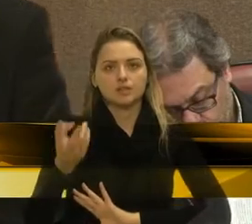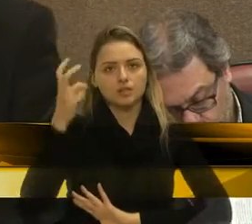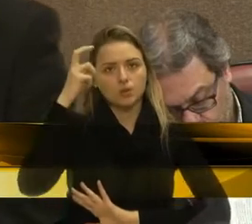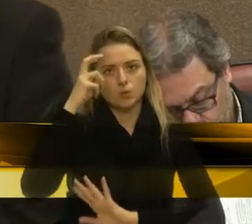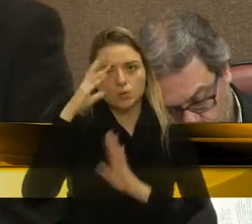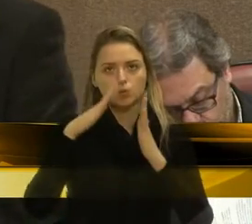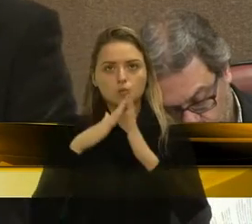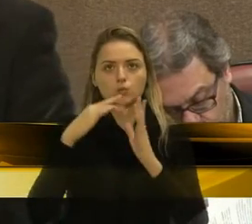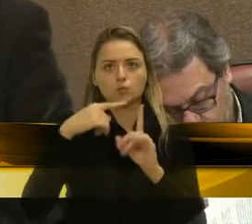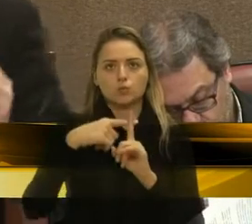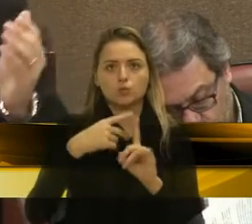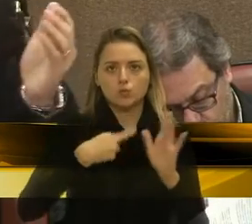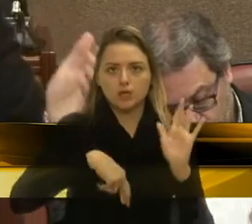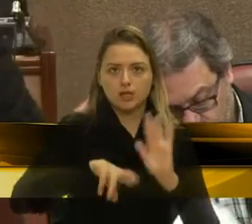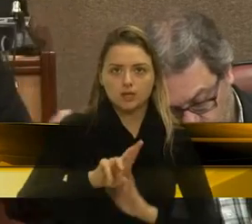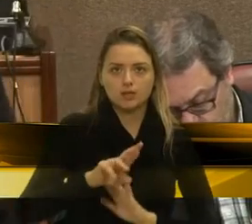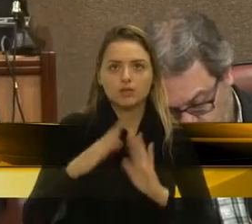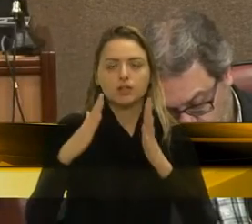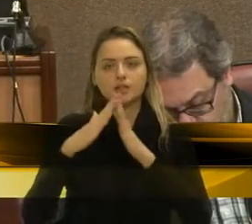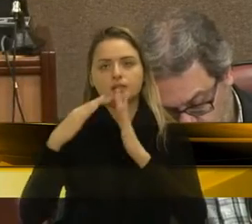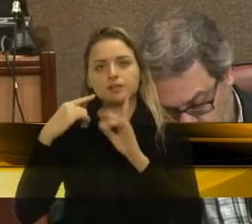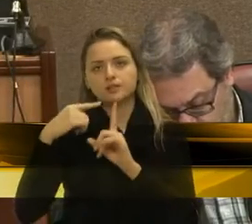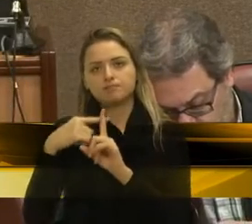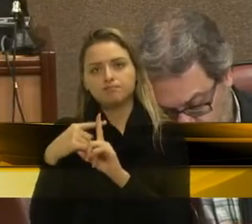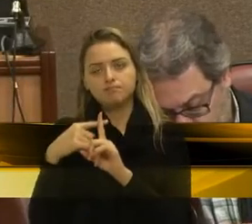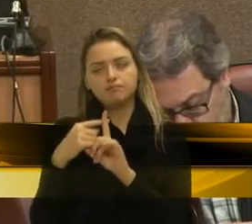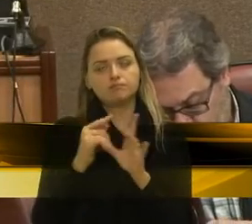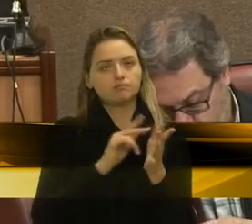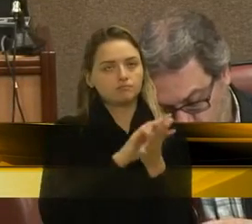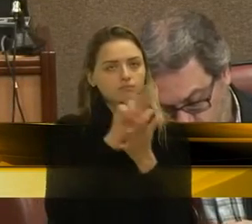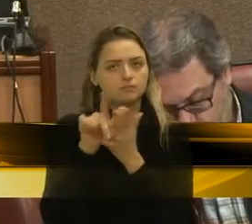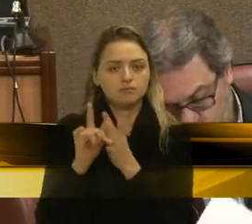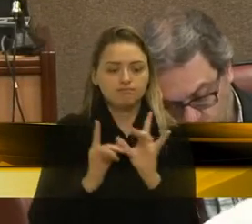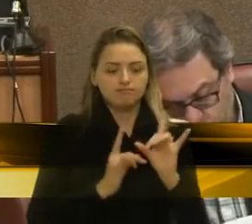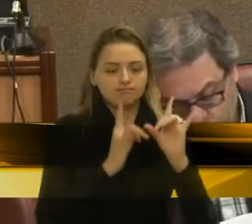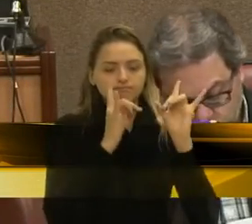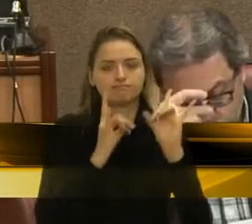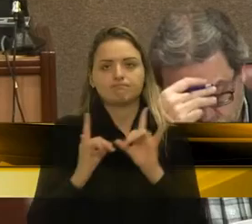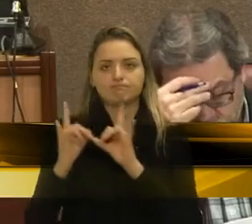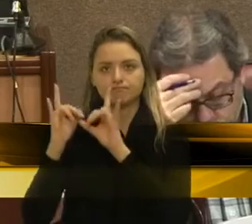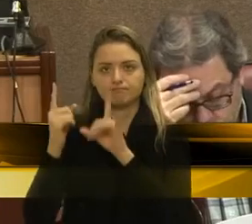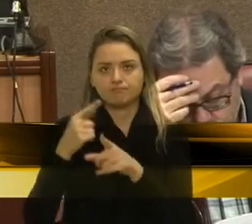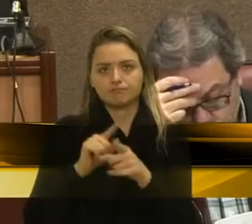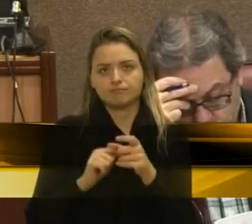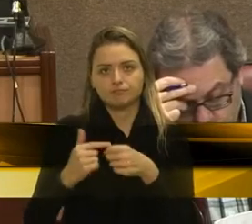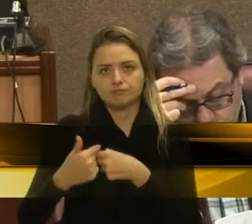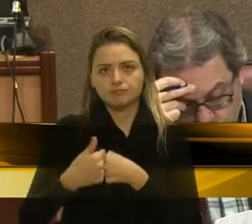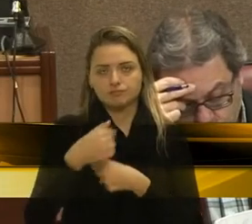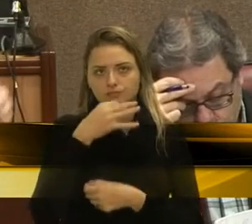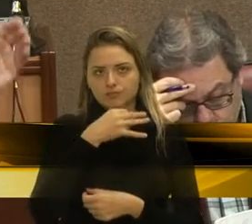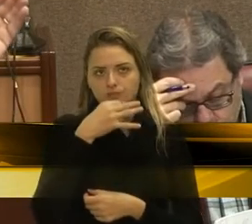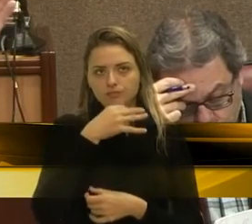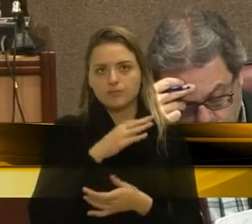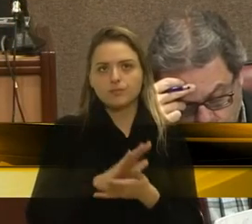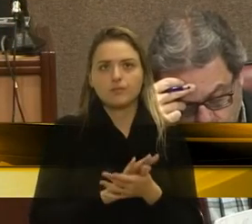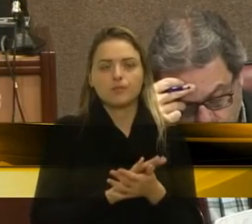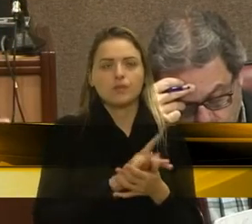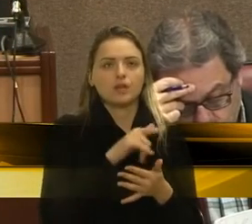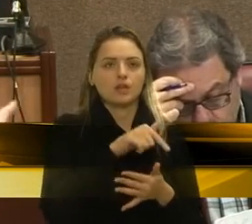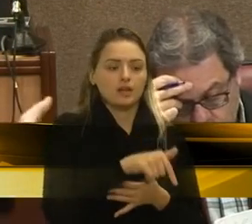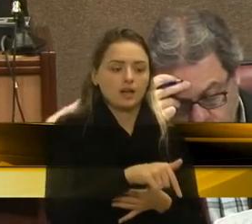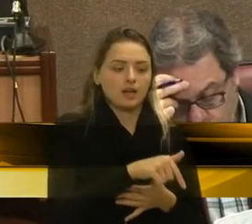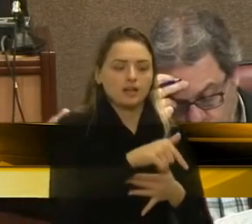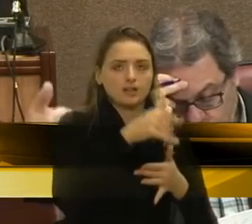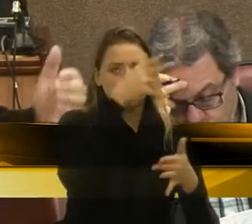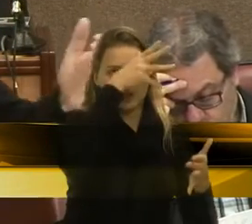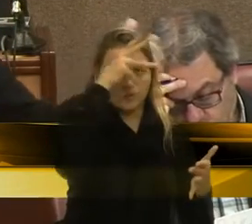sacra, da cultura cristã e muitas edificações do nosso município de Caxias do Sul, aqui no centro